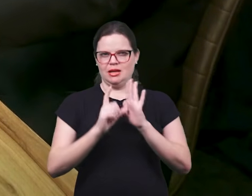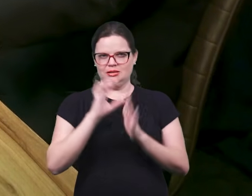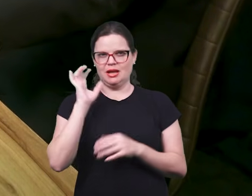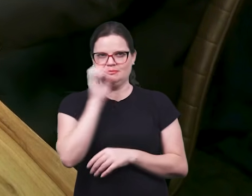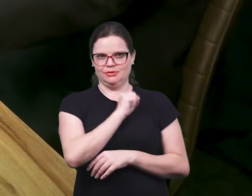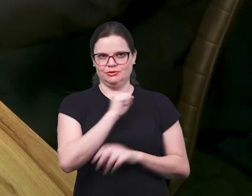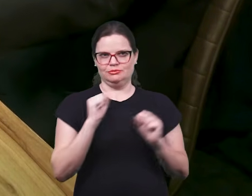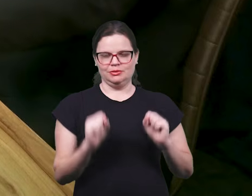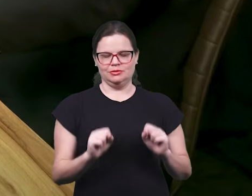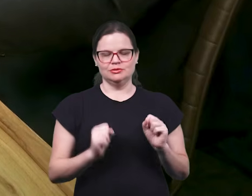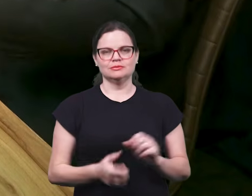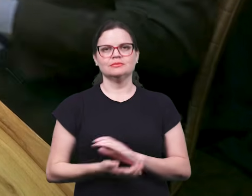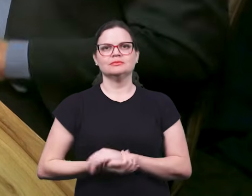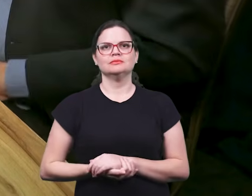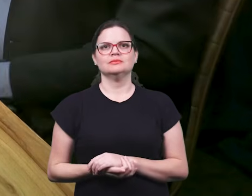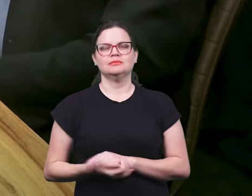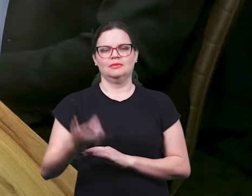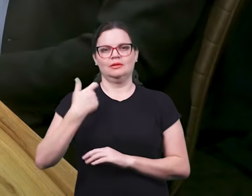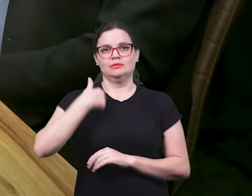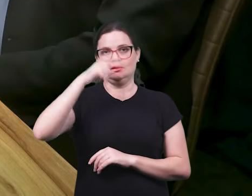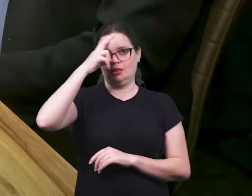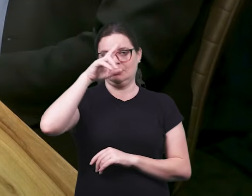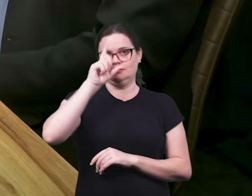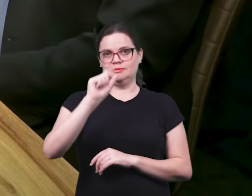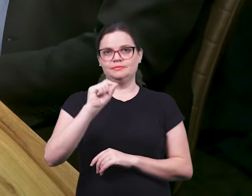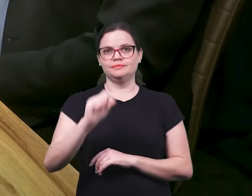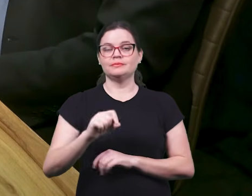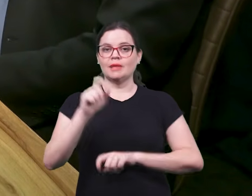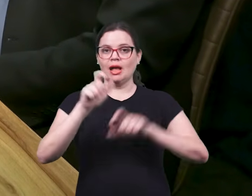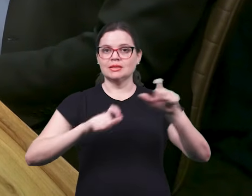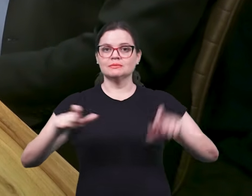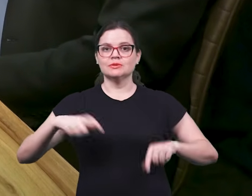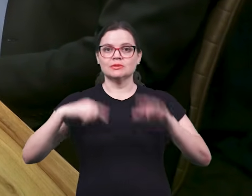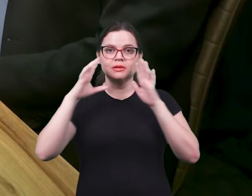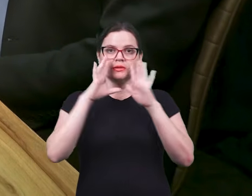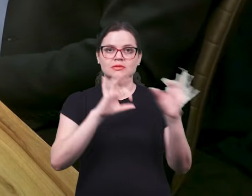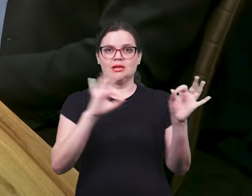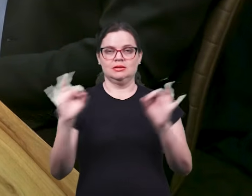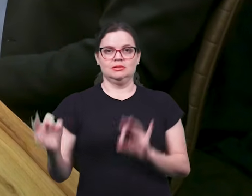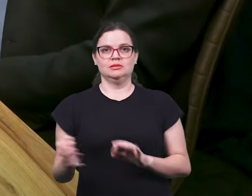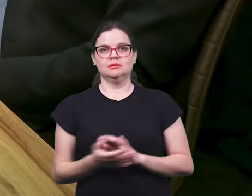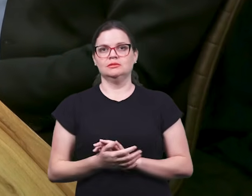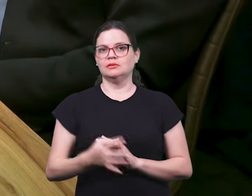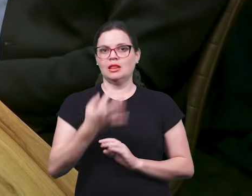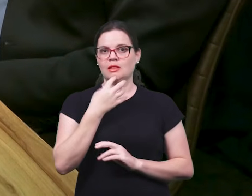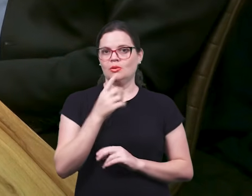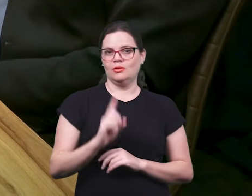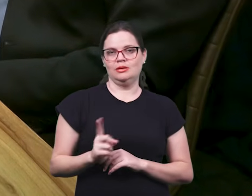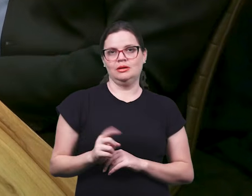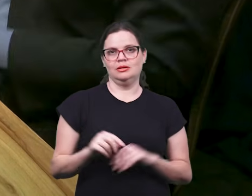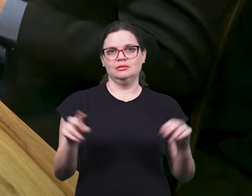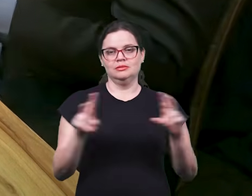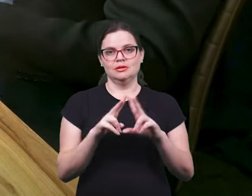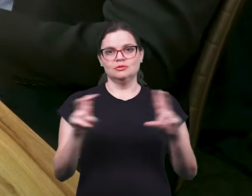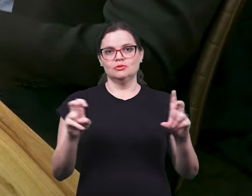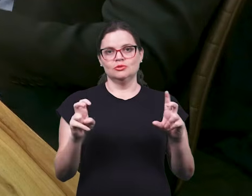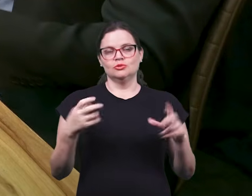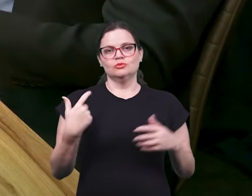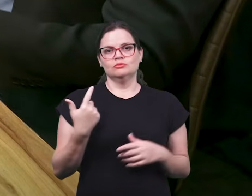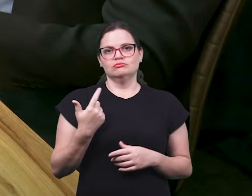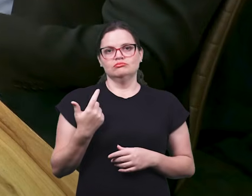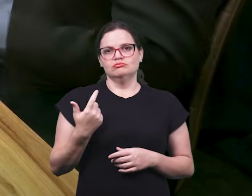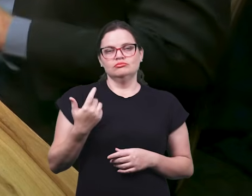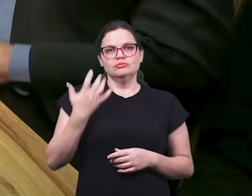que antes, eu estou lembrando aqui que muitos que estão nos ouvindo não conhecem, assim, não têm